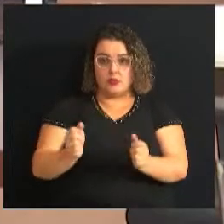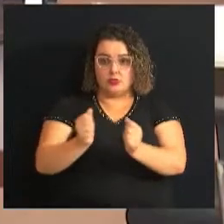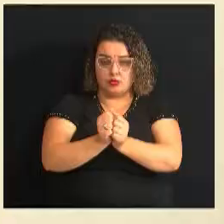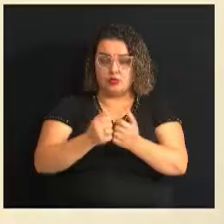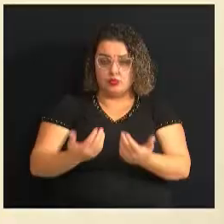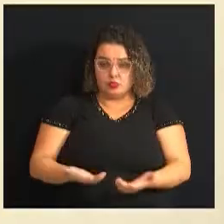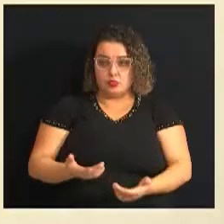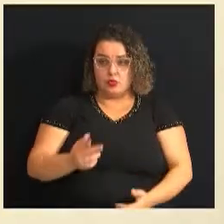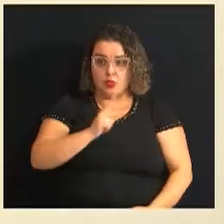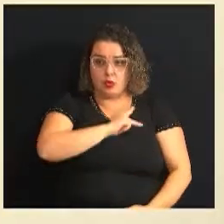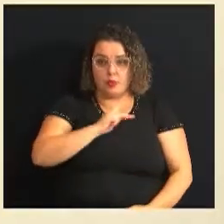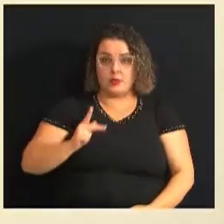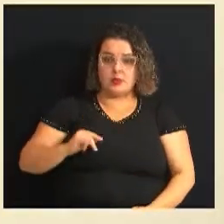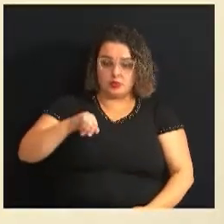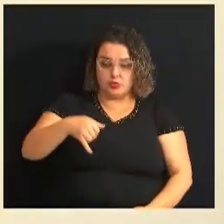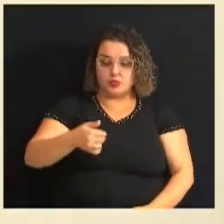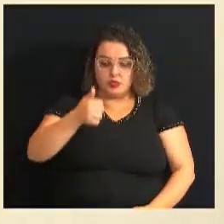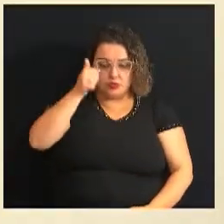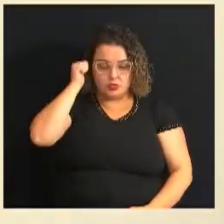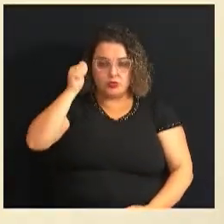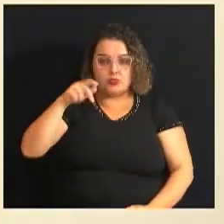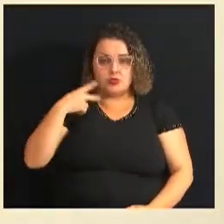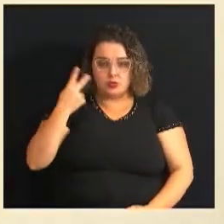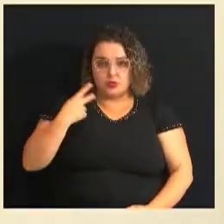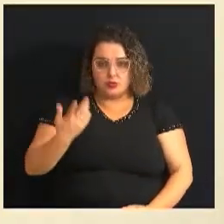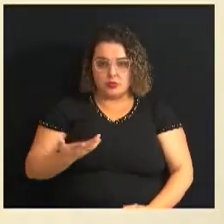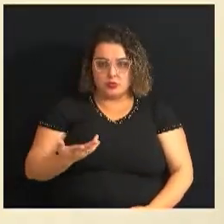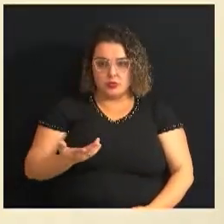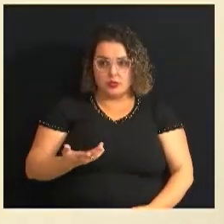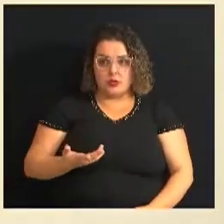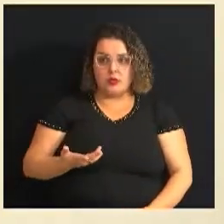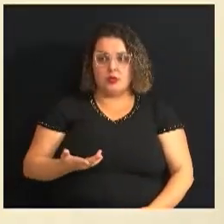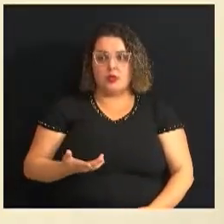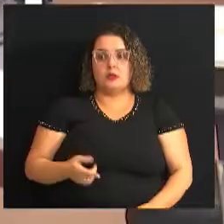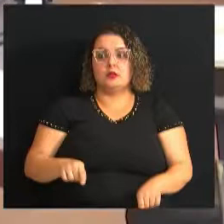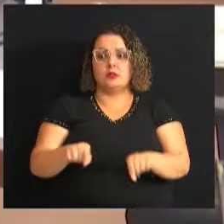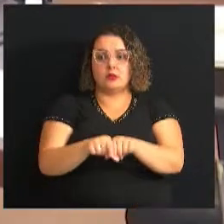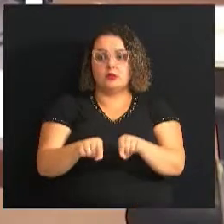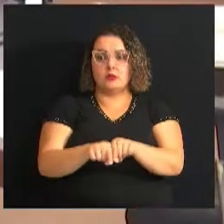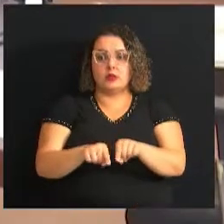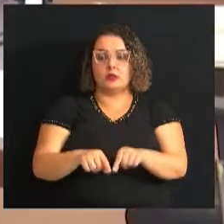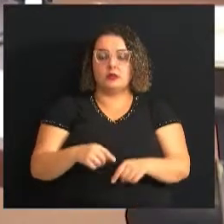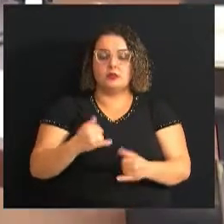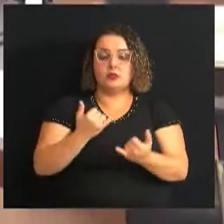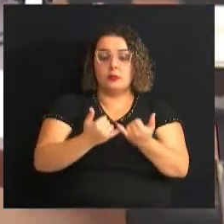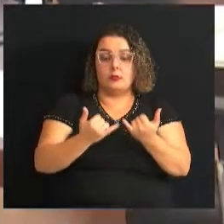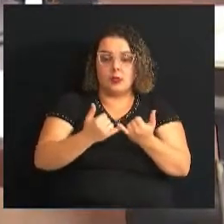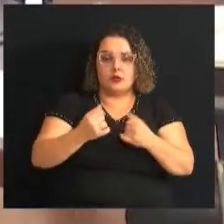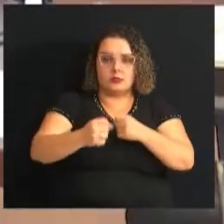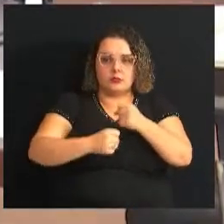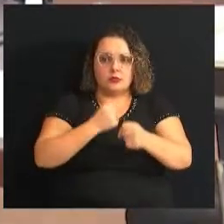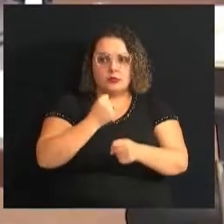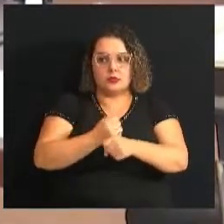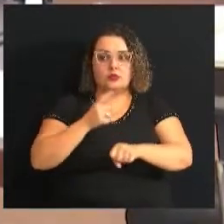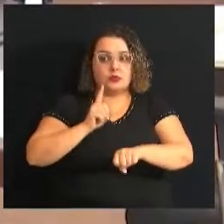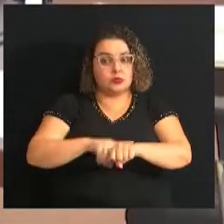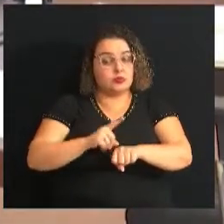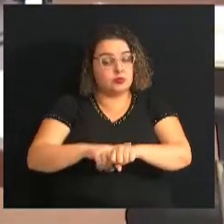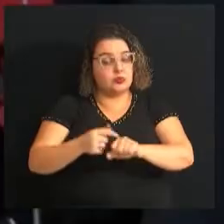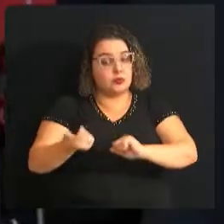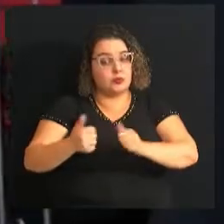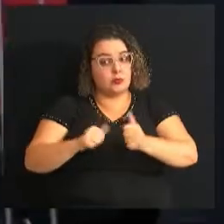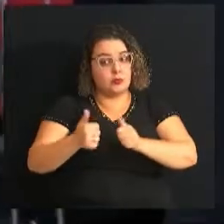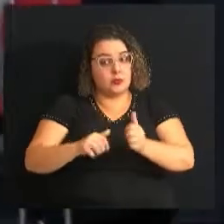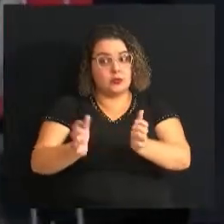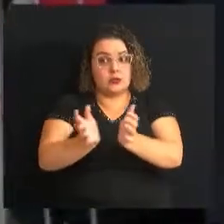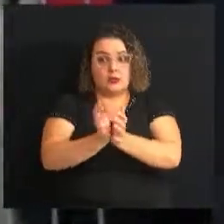com o presidente, que é o vereador Juscelino da Barbarense. Com a passagem do meio do ano, é chegada a hora de fazer um balanço das